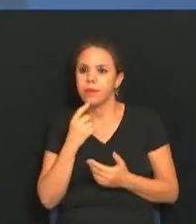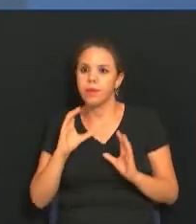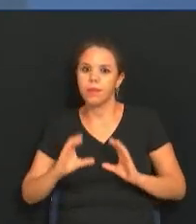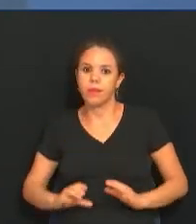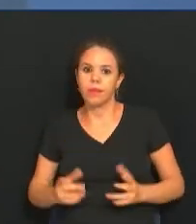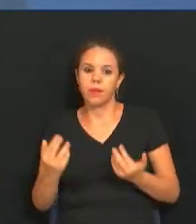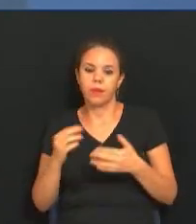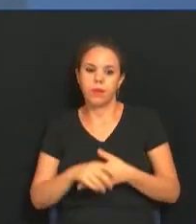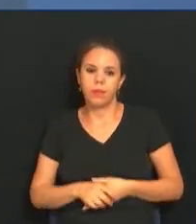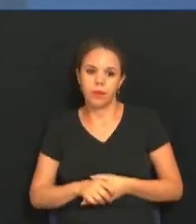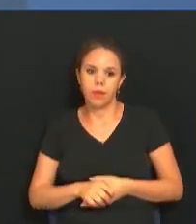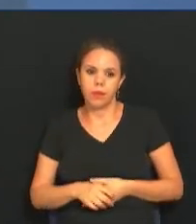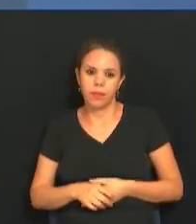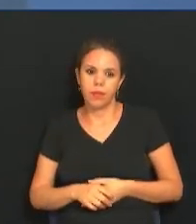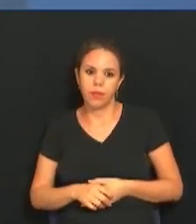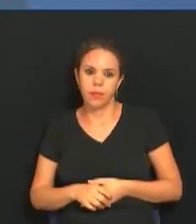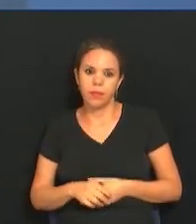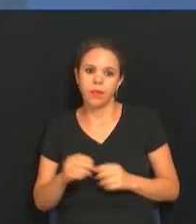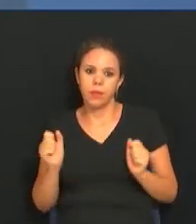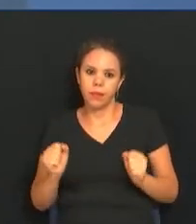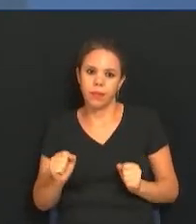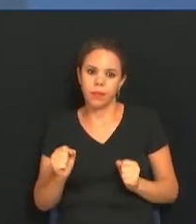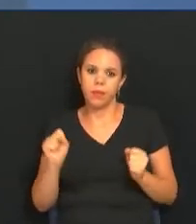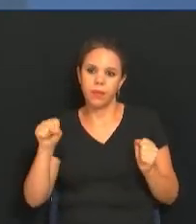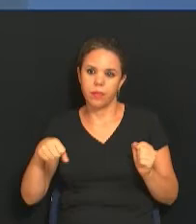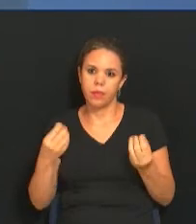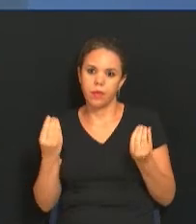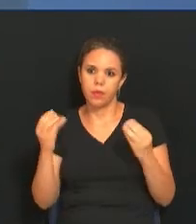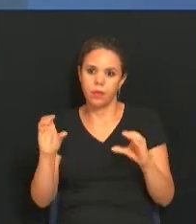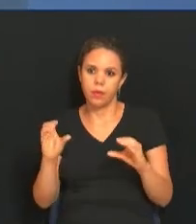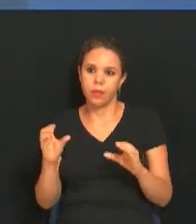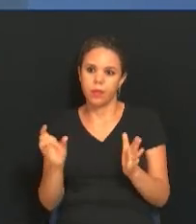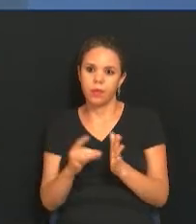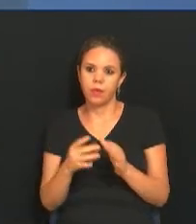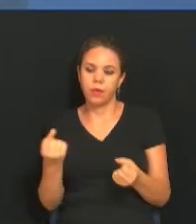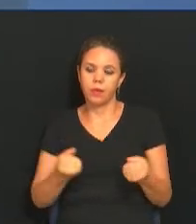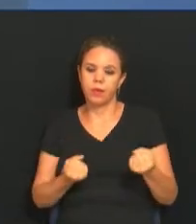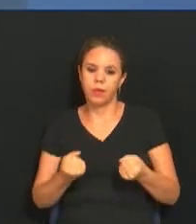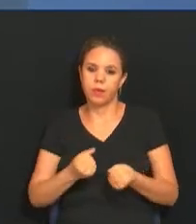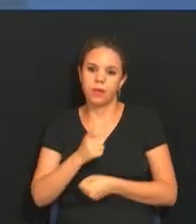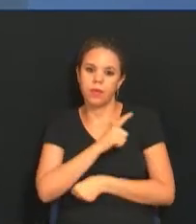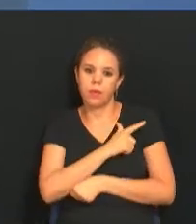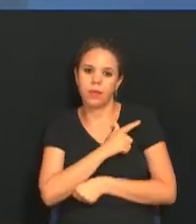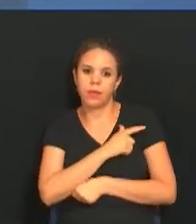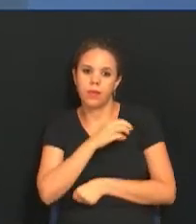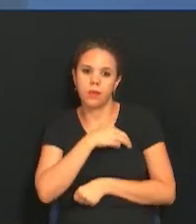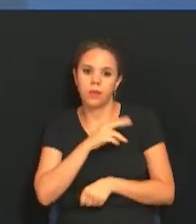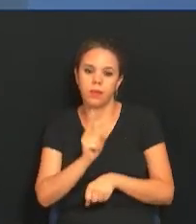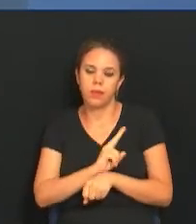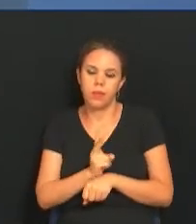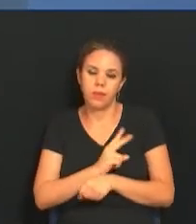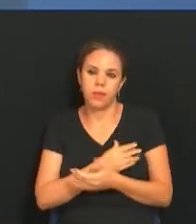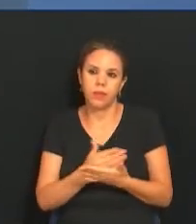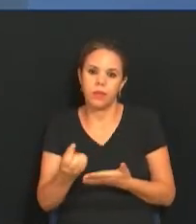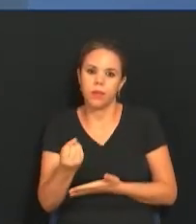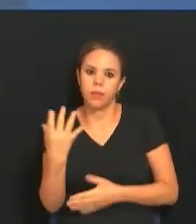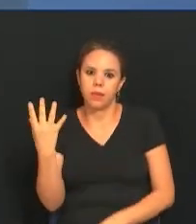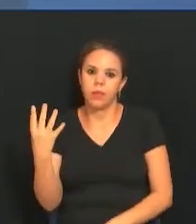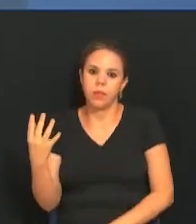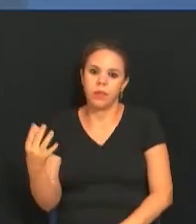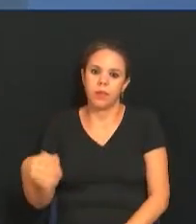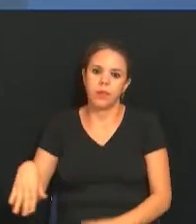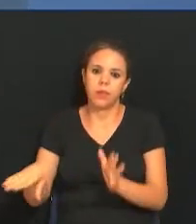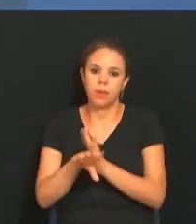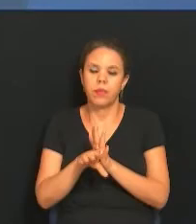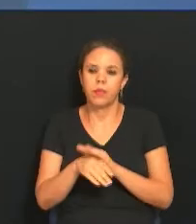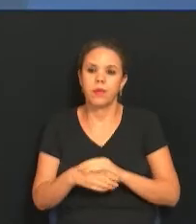metrópole, né? Então poderia colocar, sim, a blindagem dos carros da Guarda Municipal, começando com um percentual e chegando